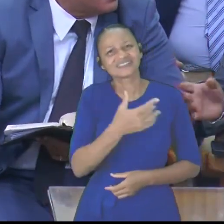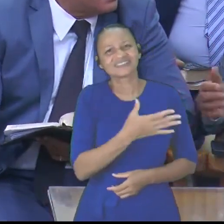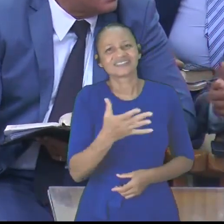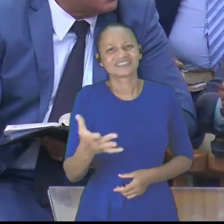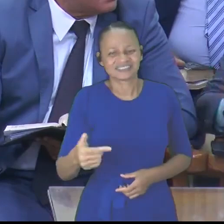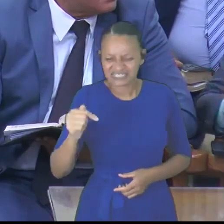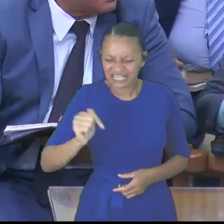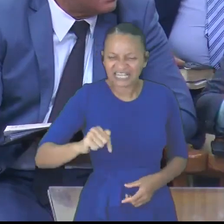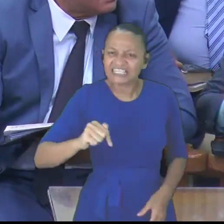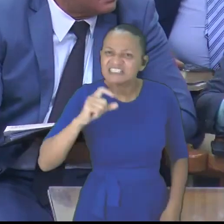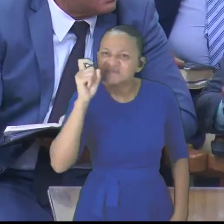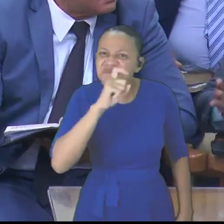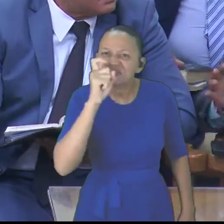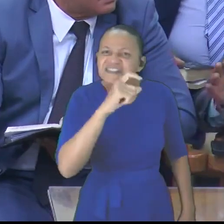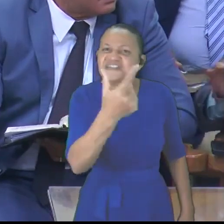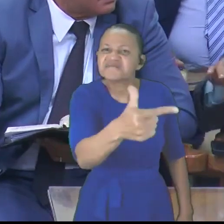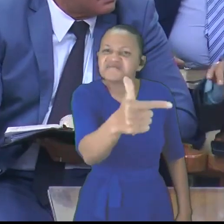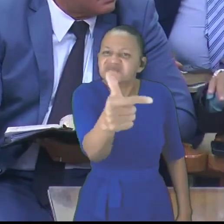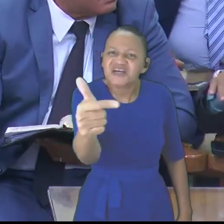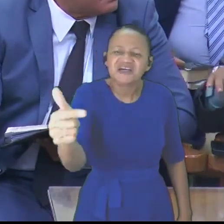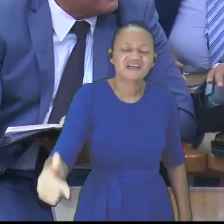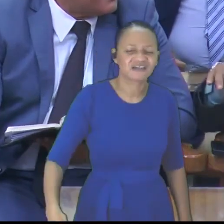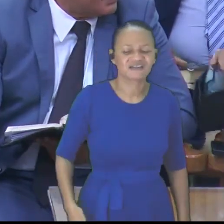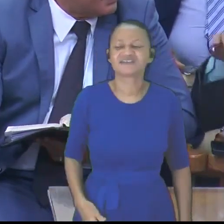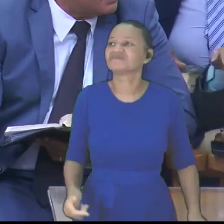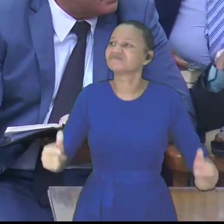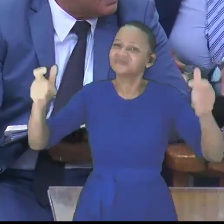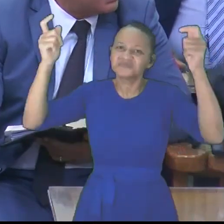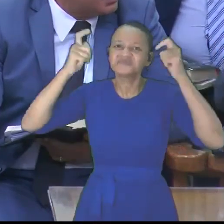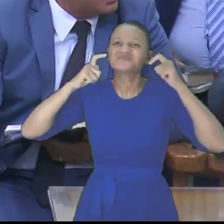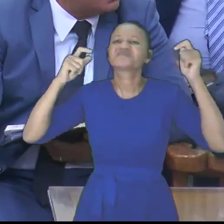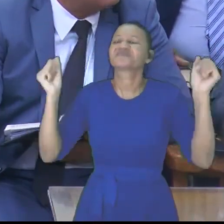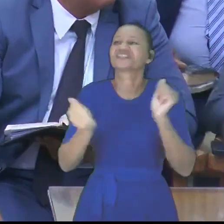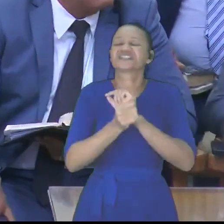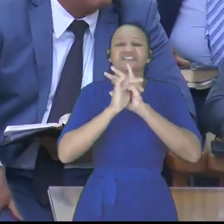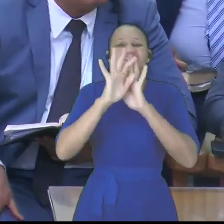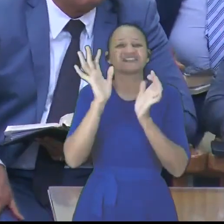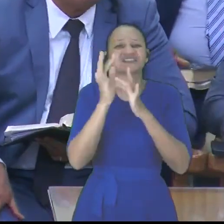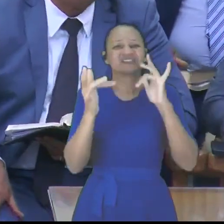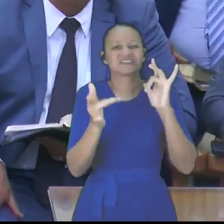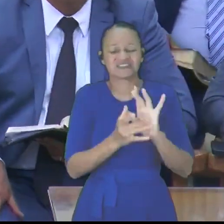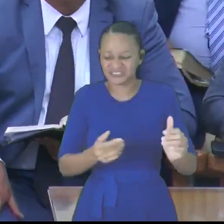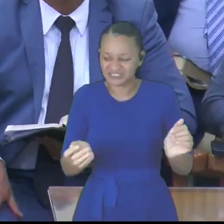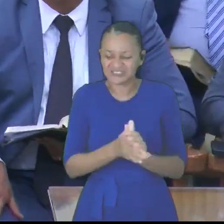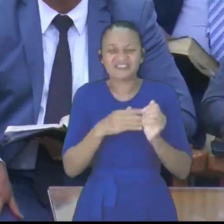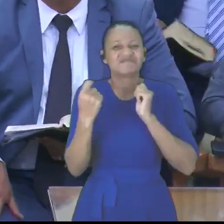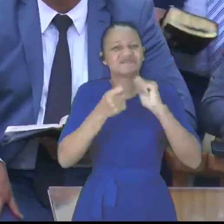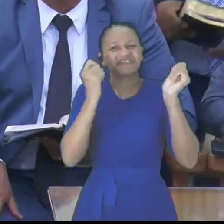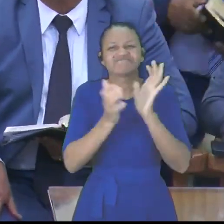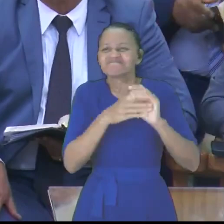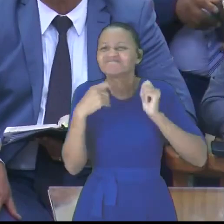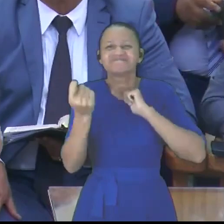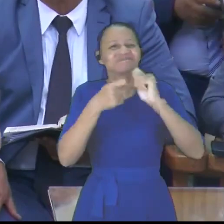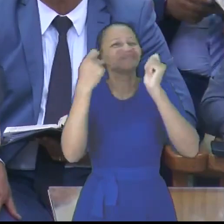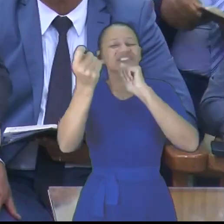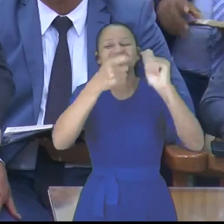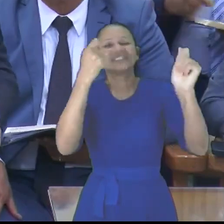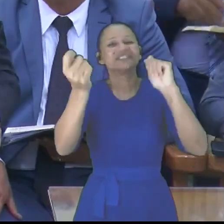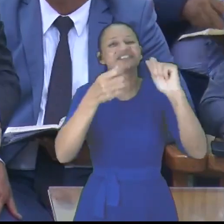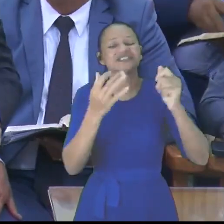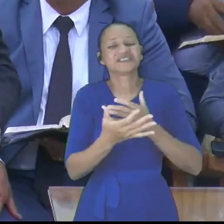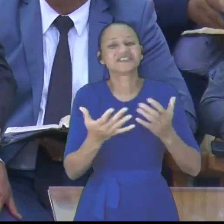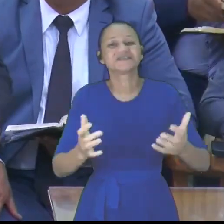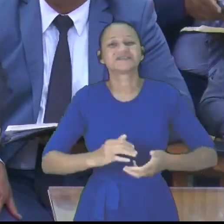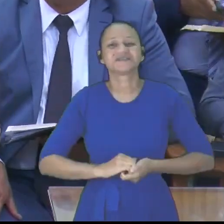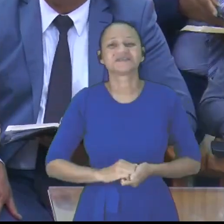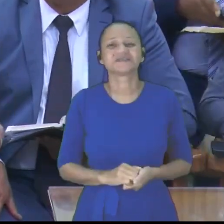Aqui não tem mentira, não. Rei da glória é Jesus. Adora, aleluia, aleluia, aleluia.